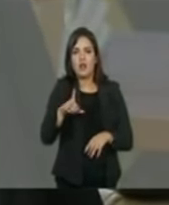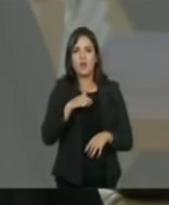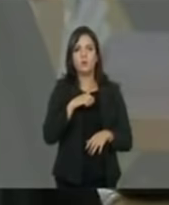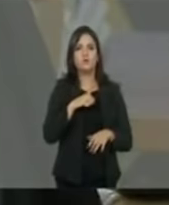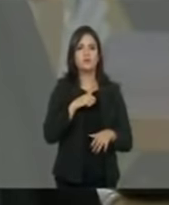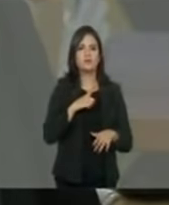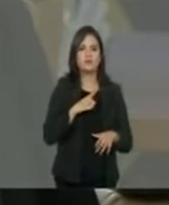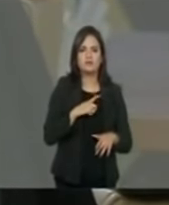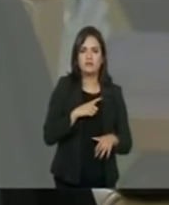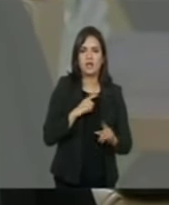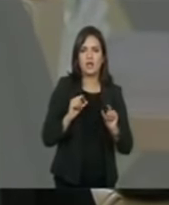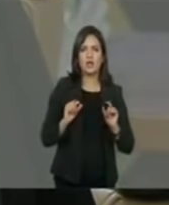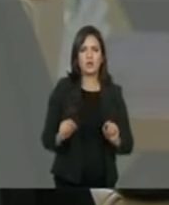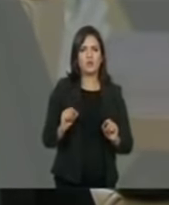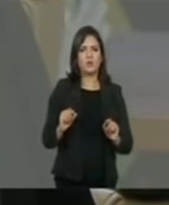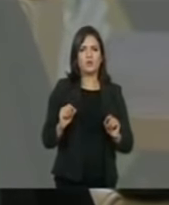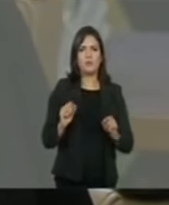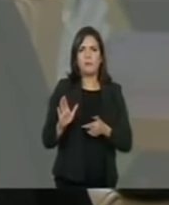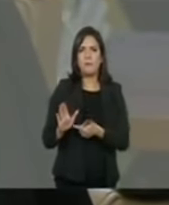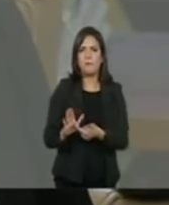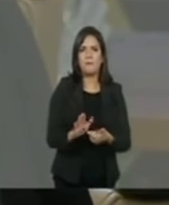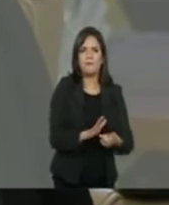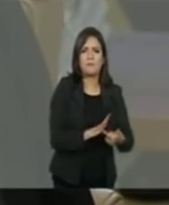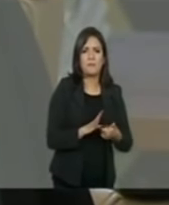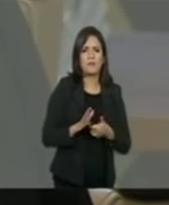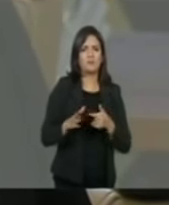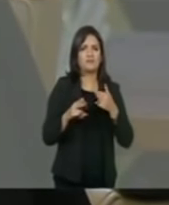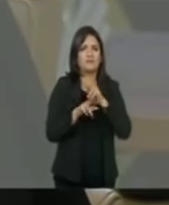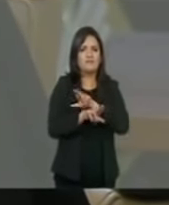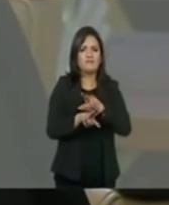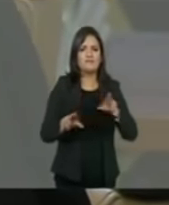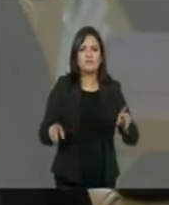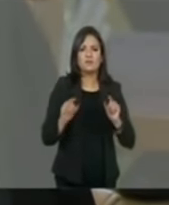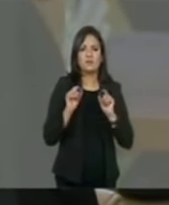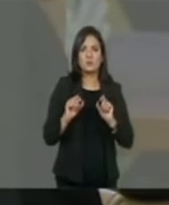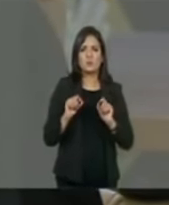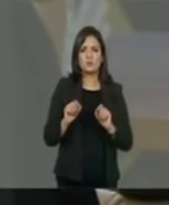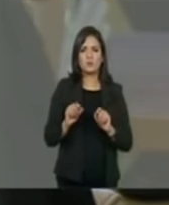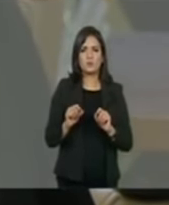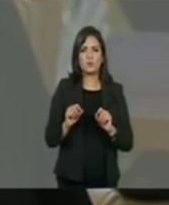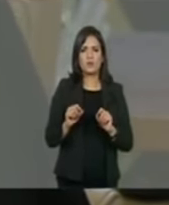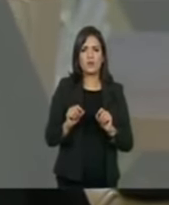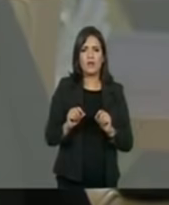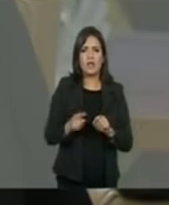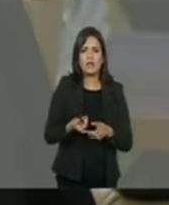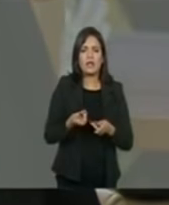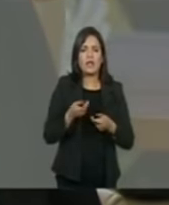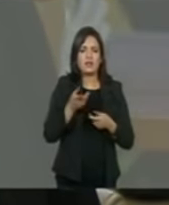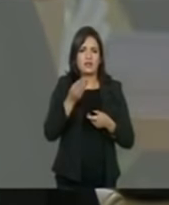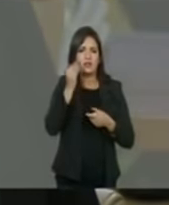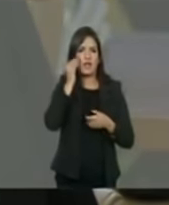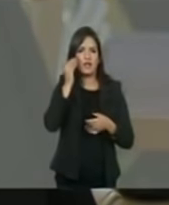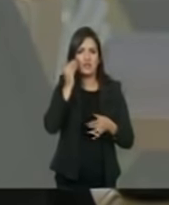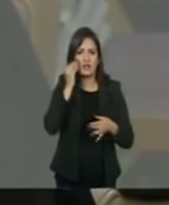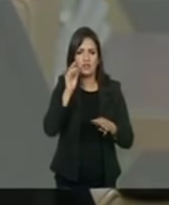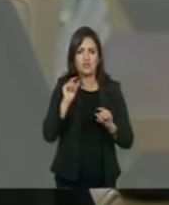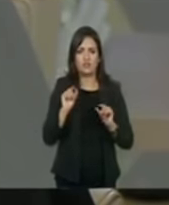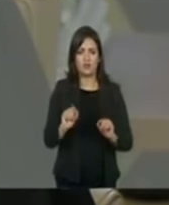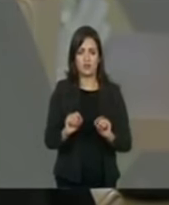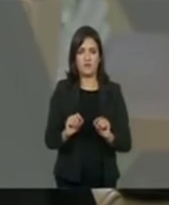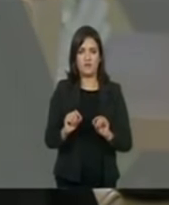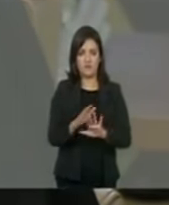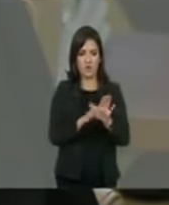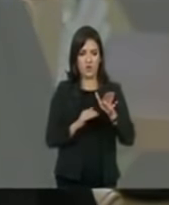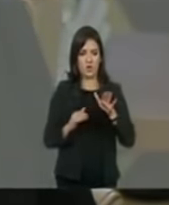ousado painel revelador do assalto e da tentativa de captura do estado e de suas instituições